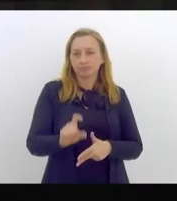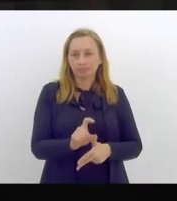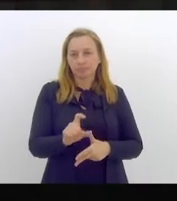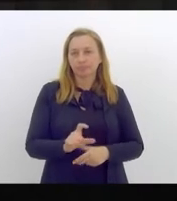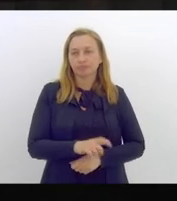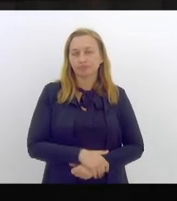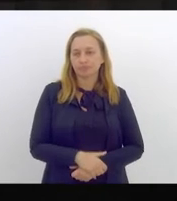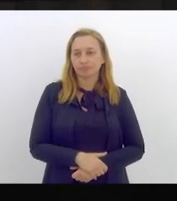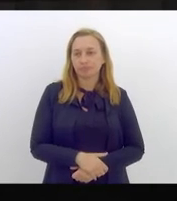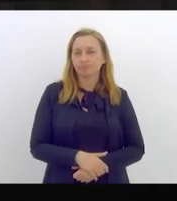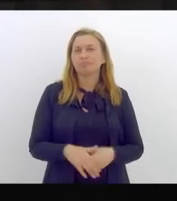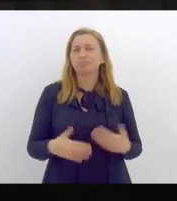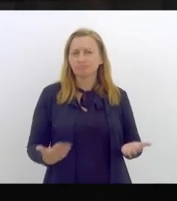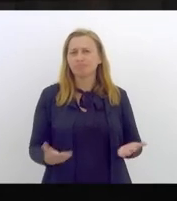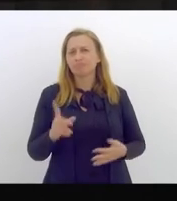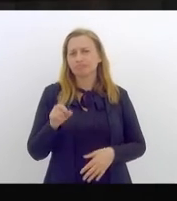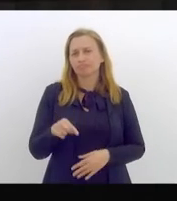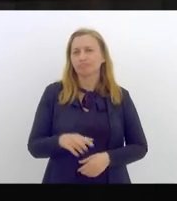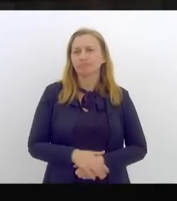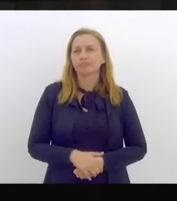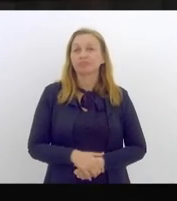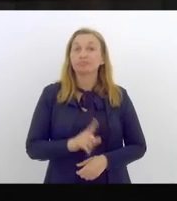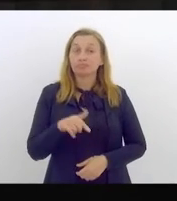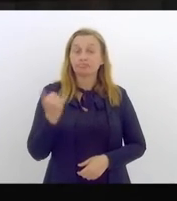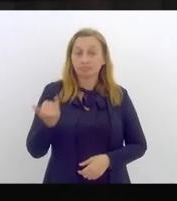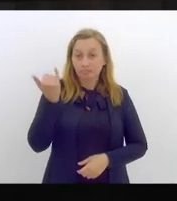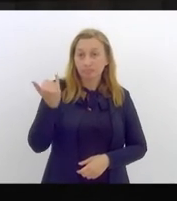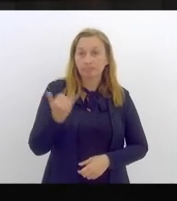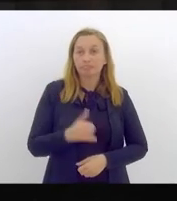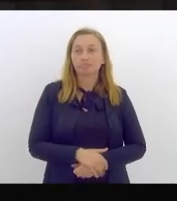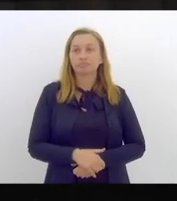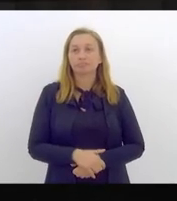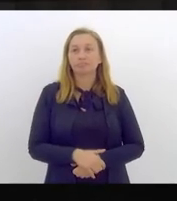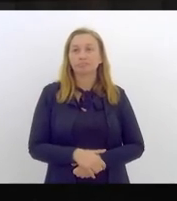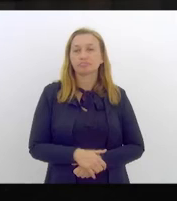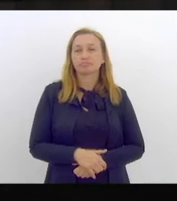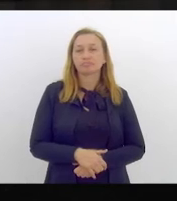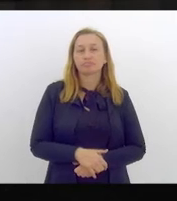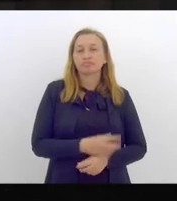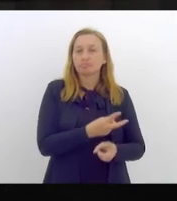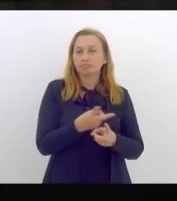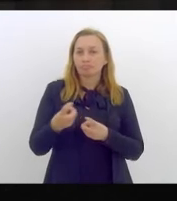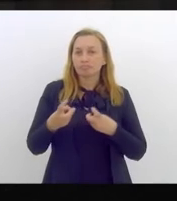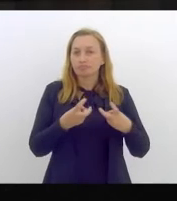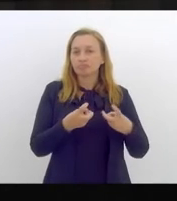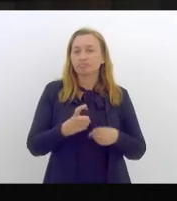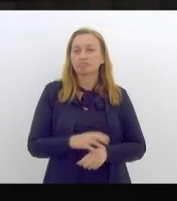Executivo. Então, é esse o óbvio. Por isso que é importante, quer dizer, você identificar